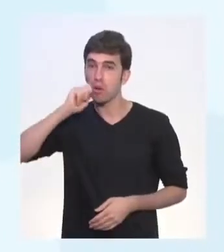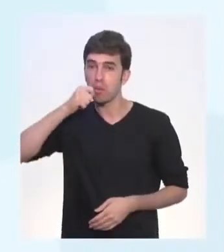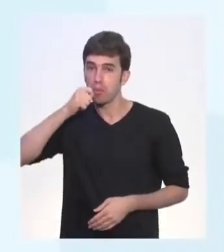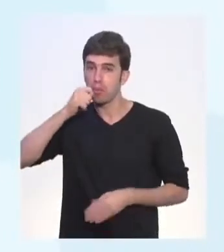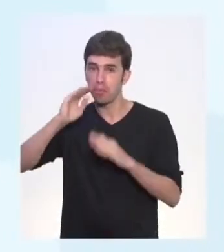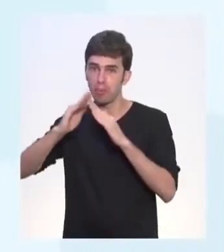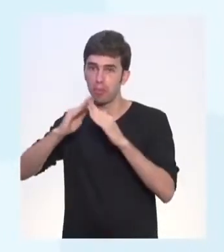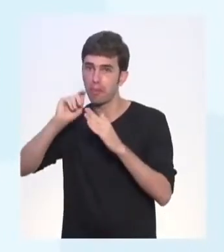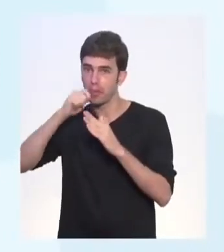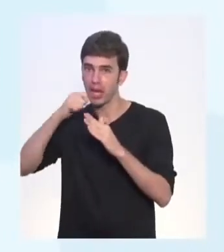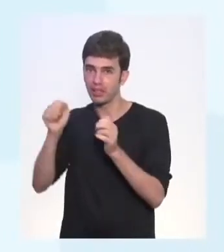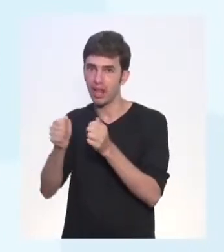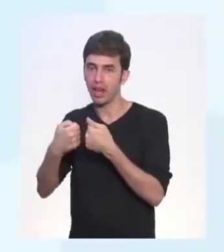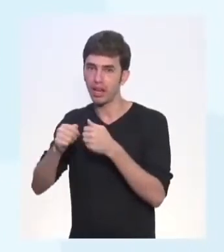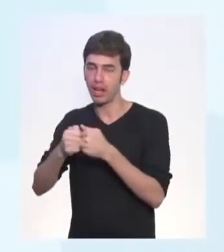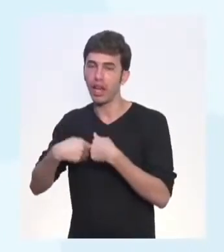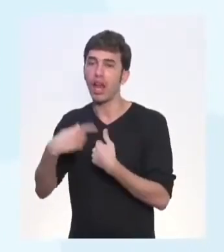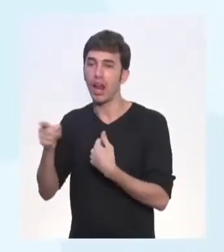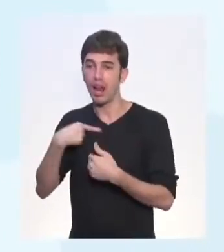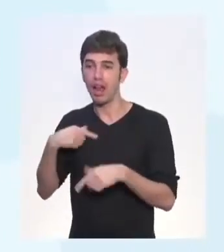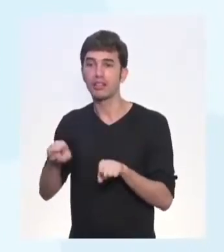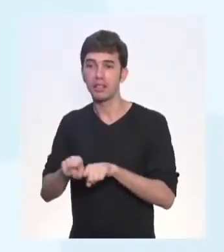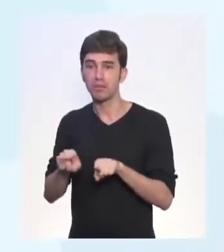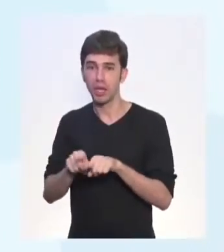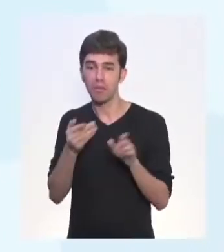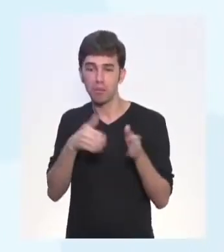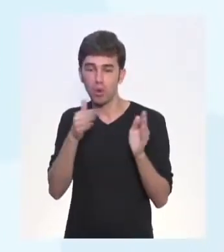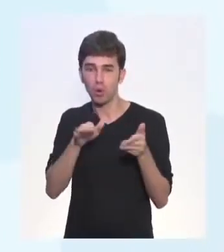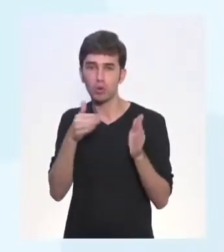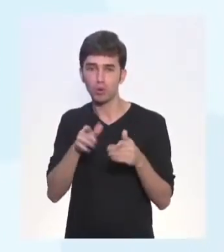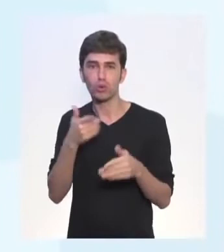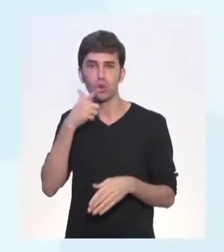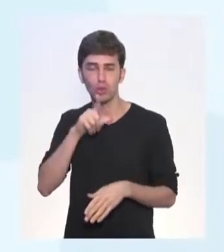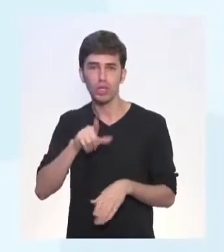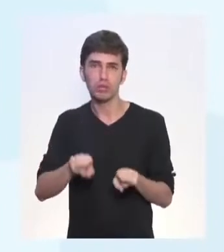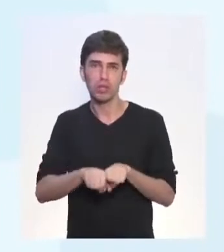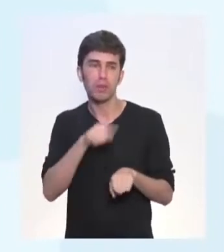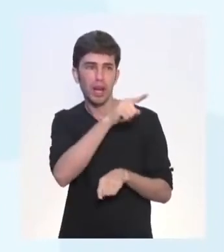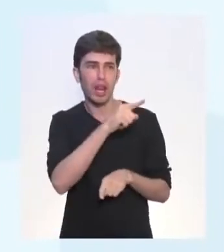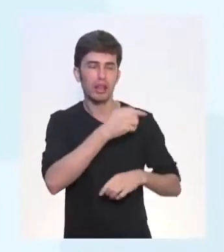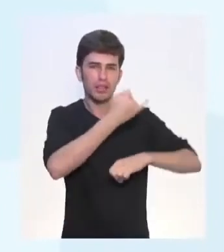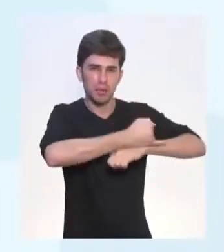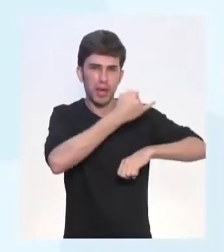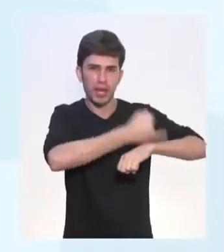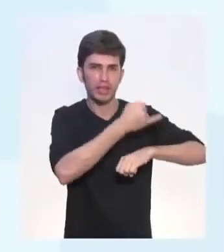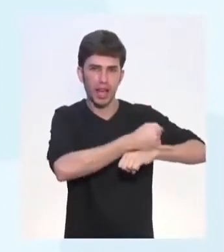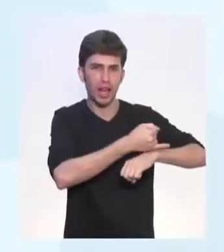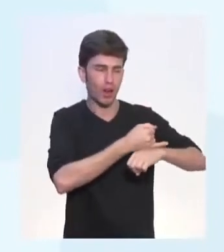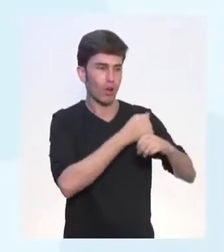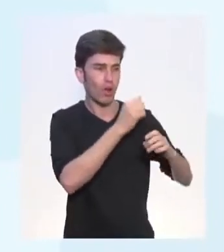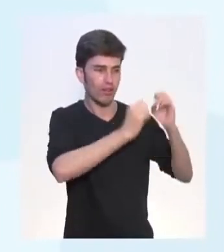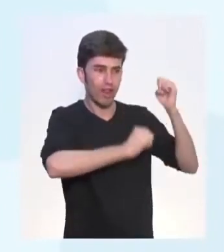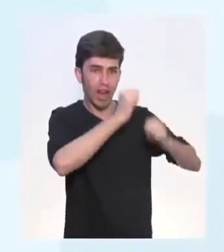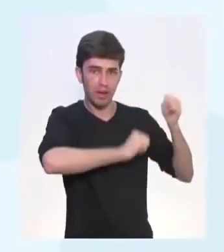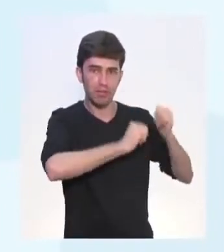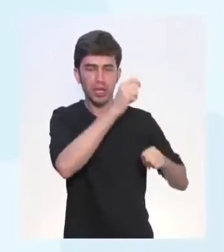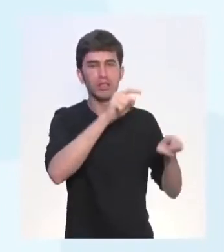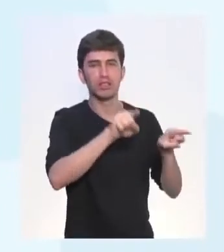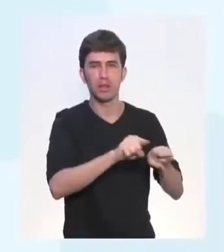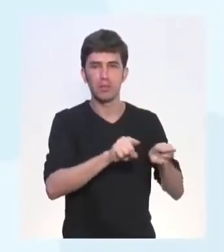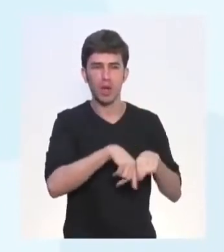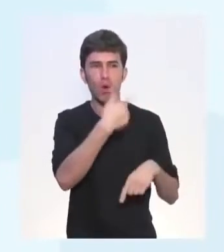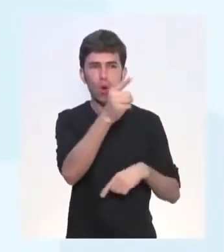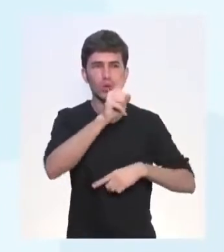por exemplo, de sonhos, ou qualquer outra situação, de uma indústria metalúrgica, produção de algum tipo de material,